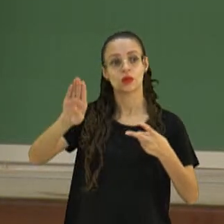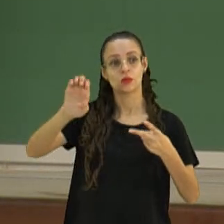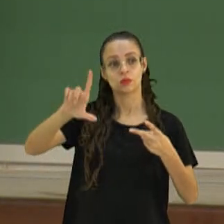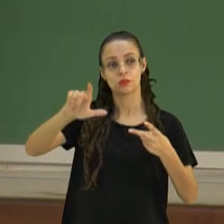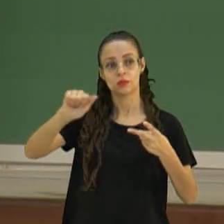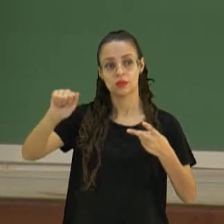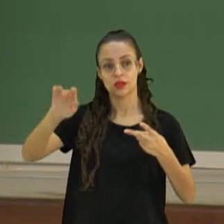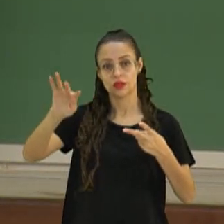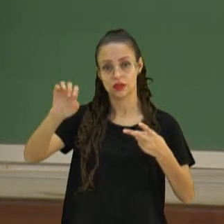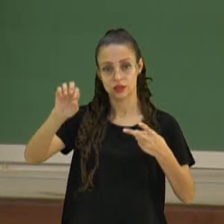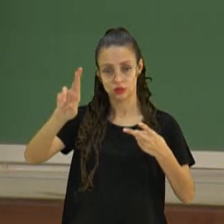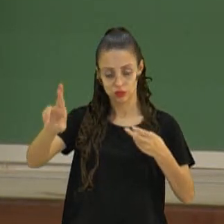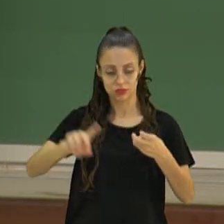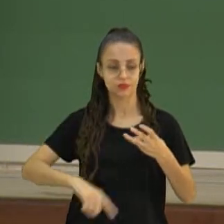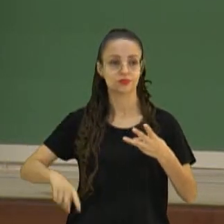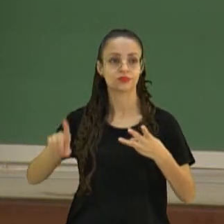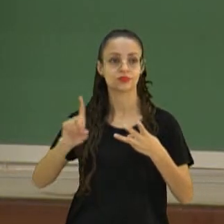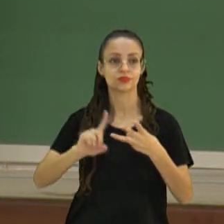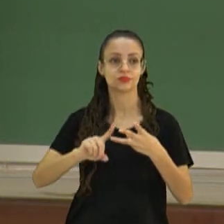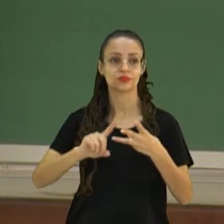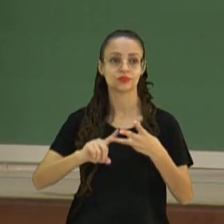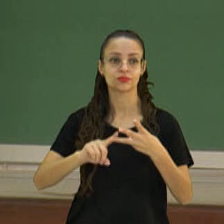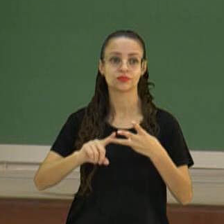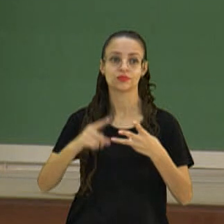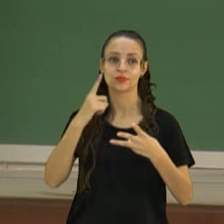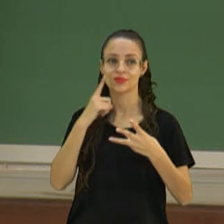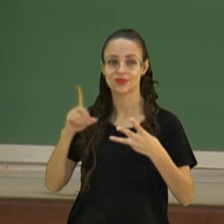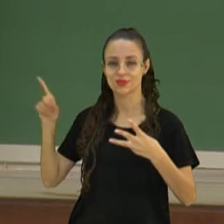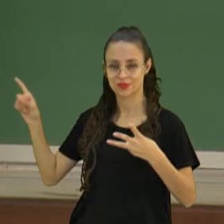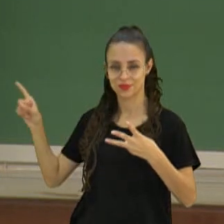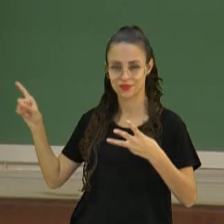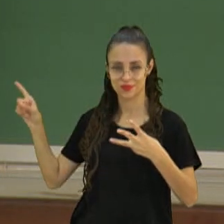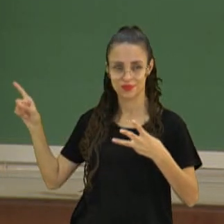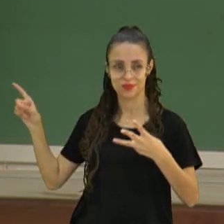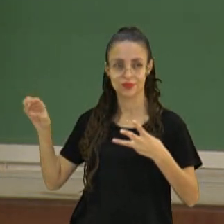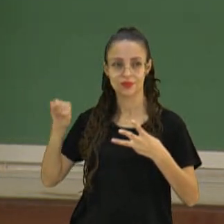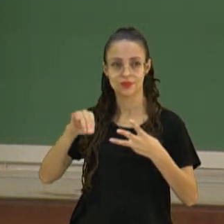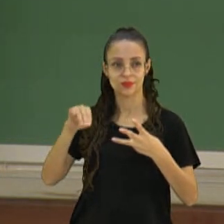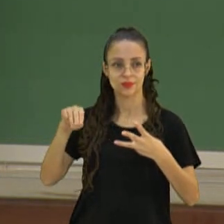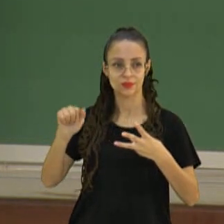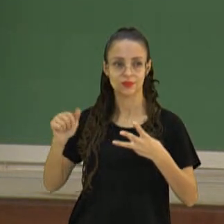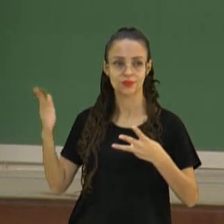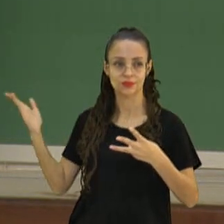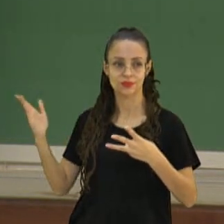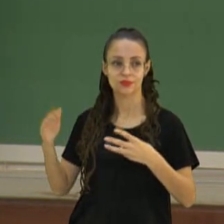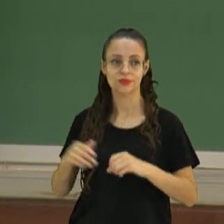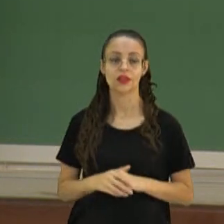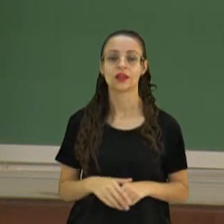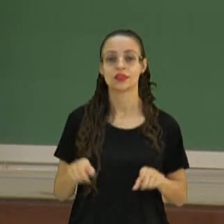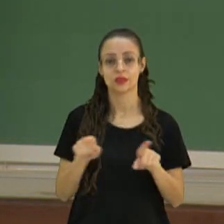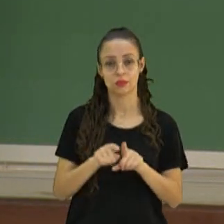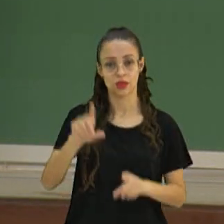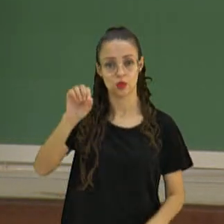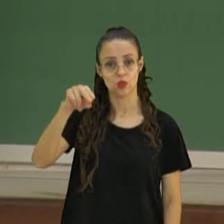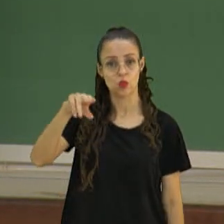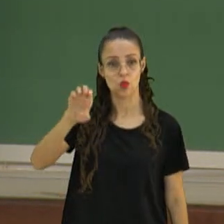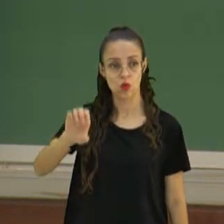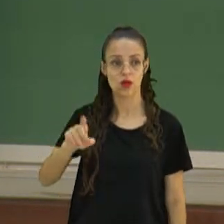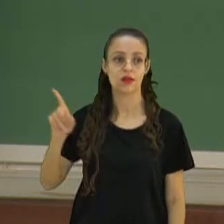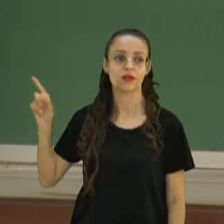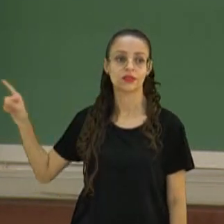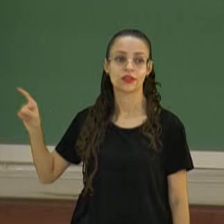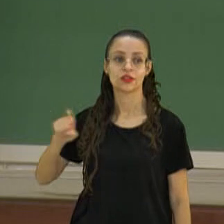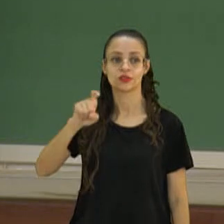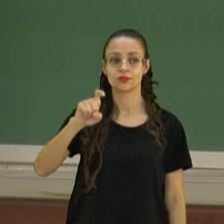o Bellator MMA, a World Series of Fighting, que está aqui para vocês, a One Champions,